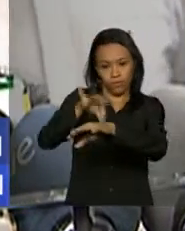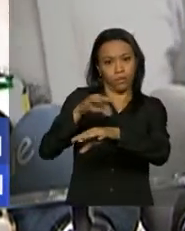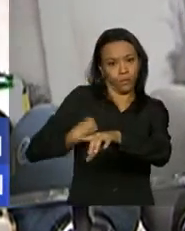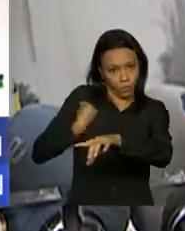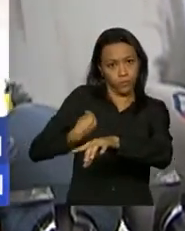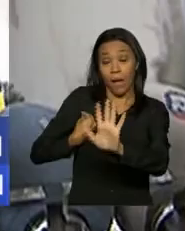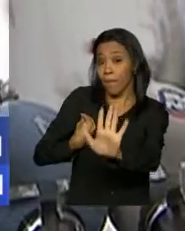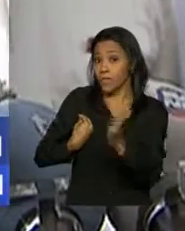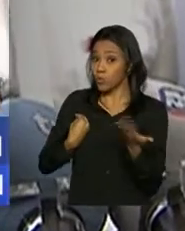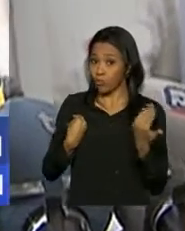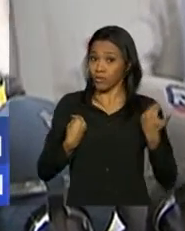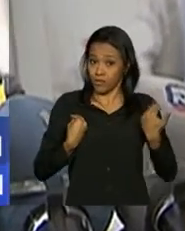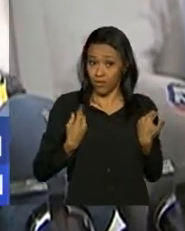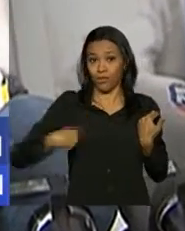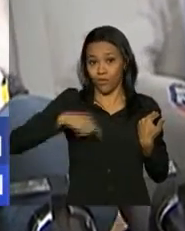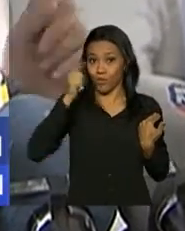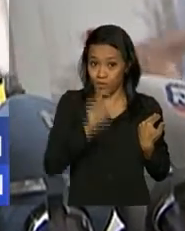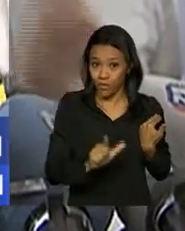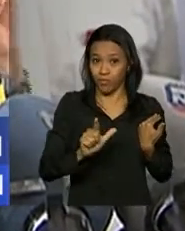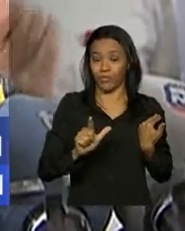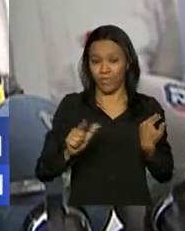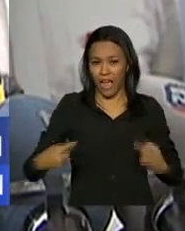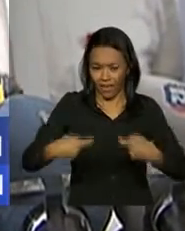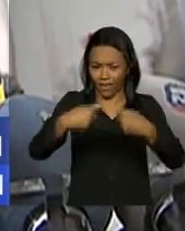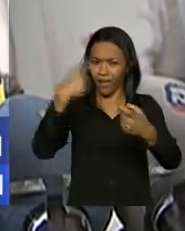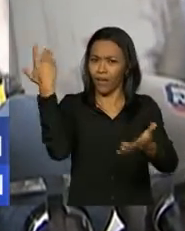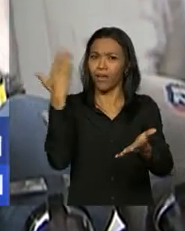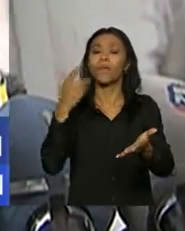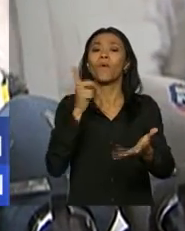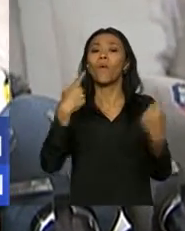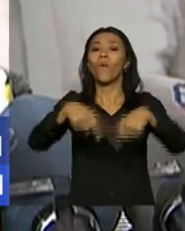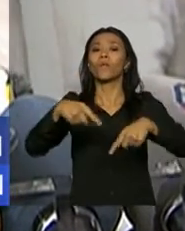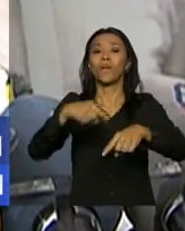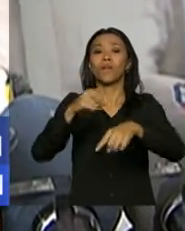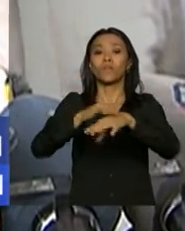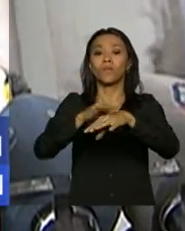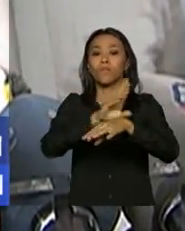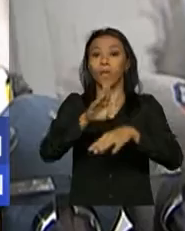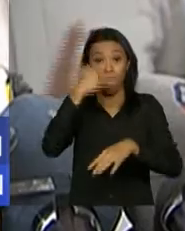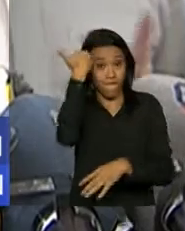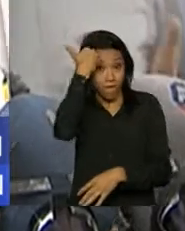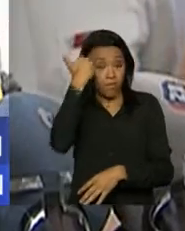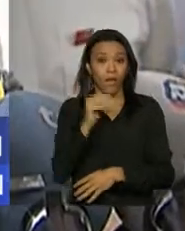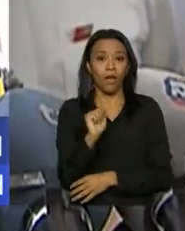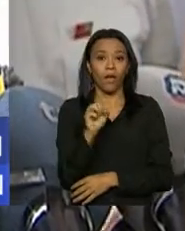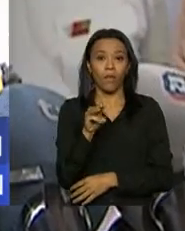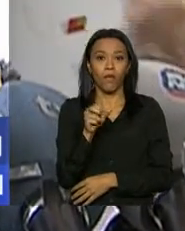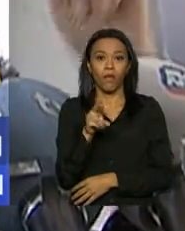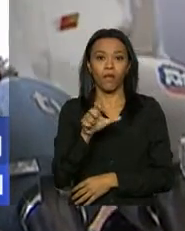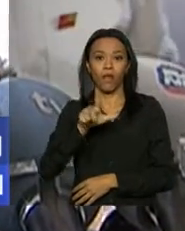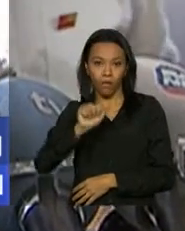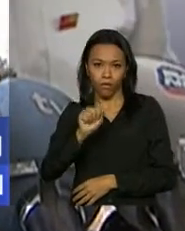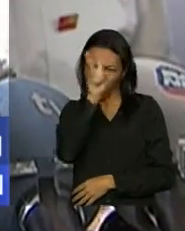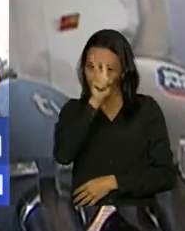no passado, nós ganhamos a guerra contra a febre amarela. Nós ganhamos. Vamos lembrar disso. Vamos lembrar